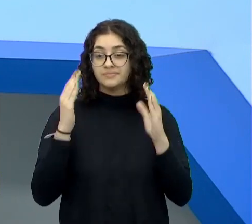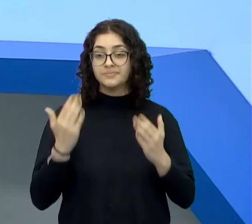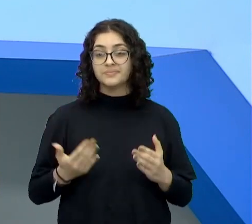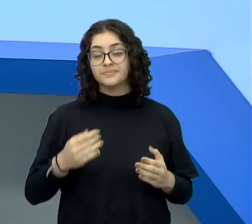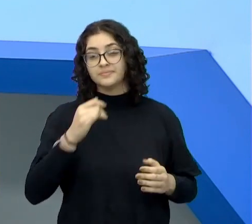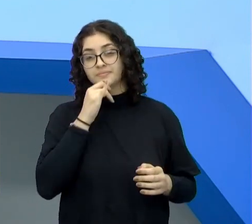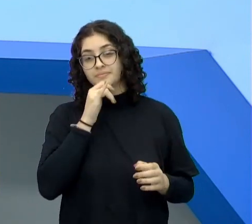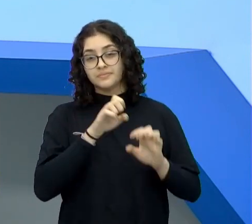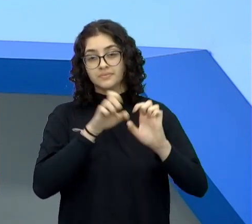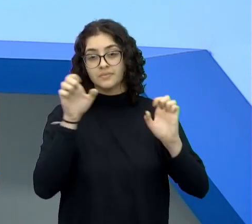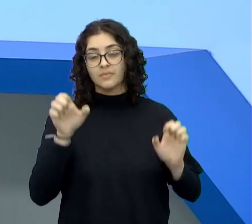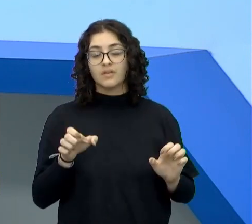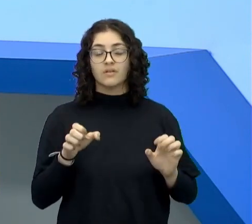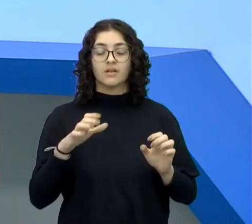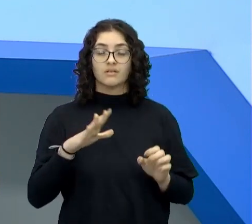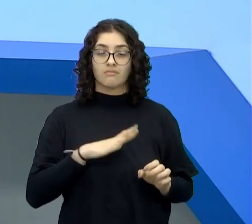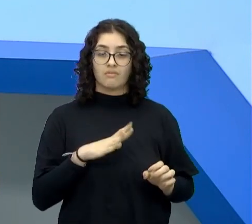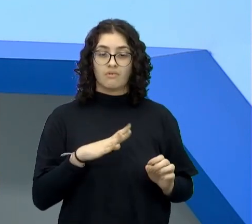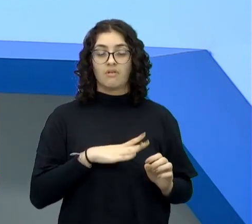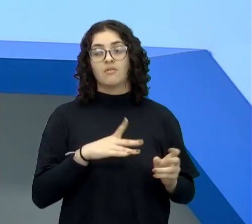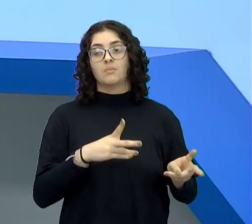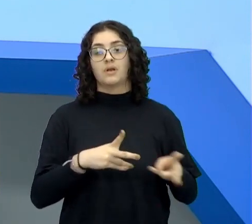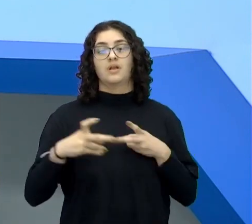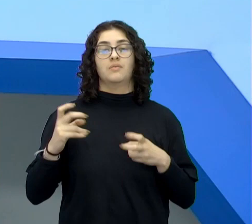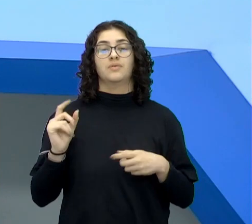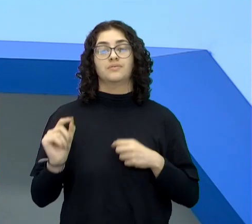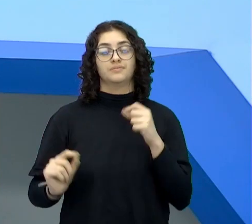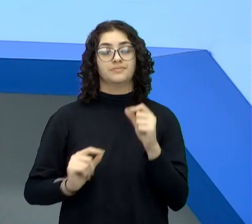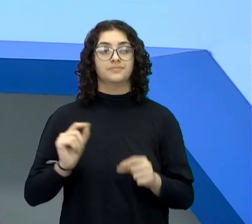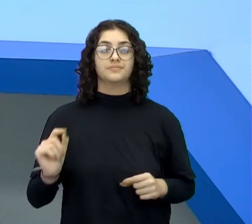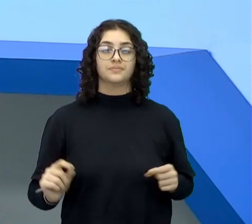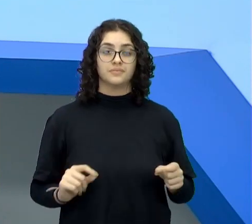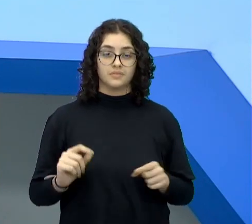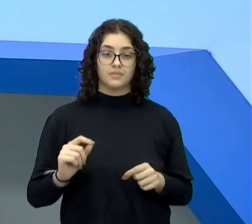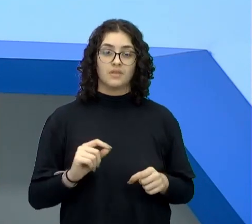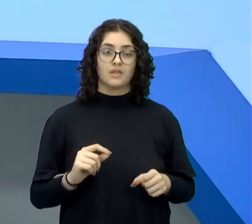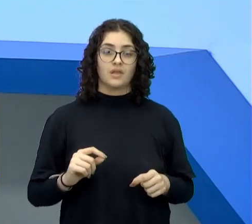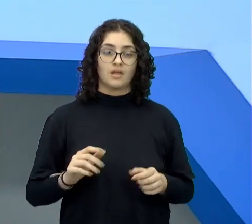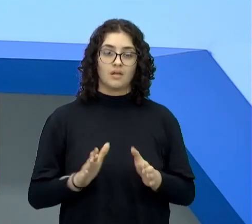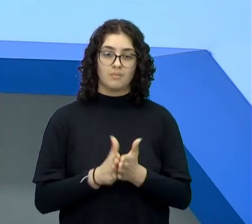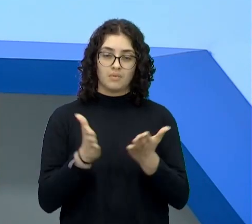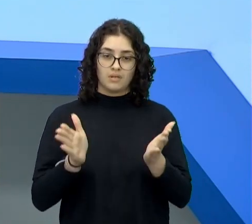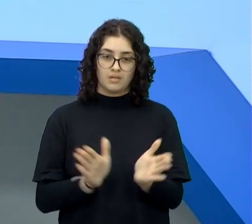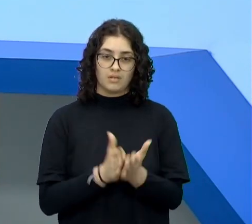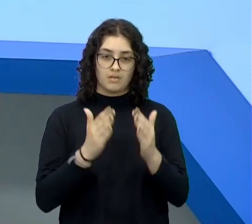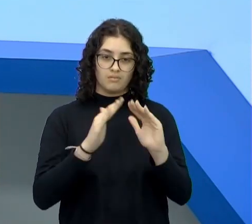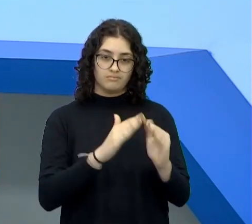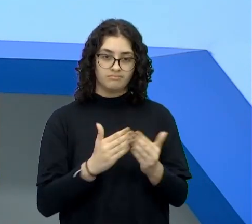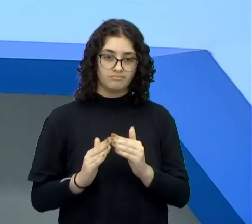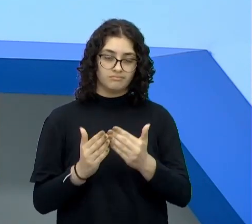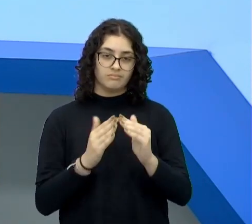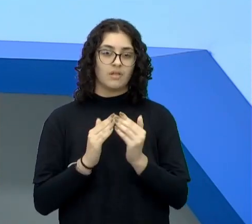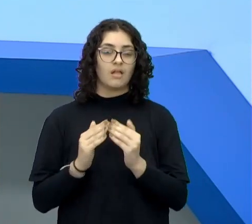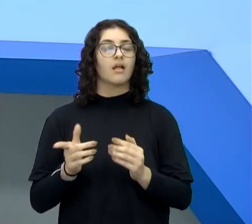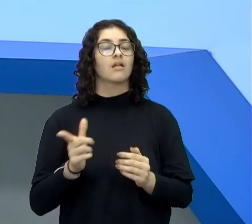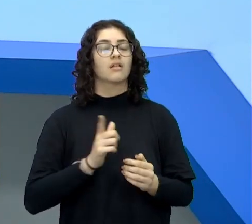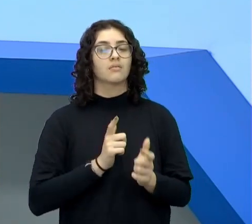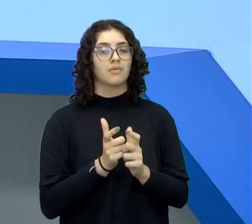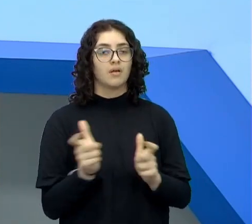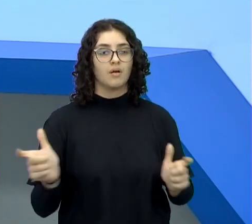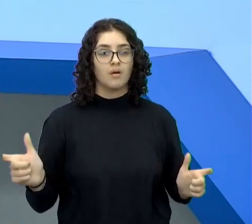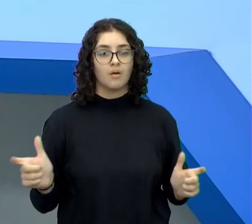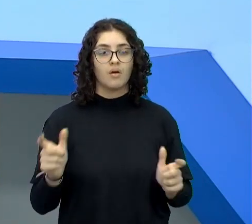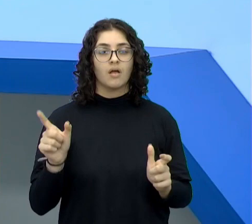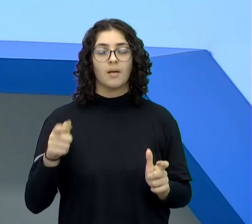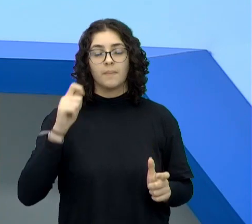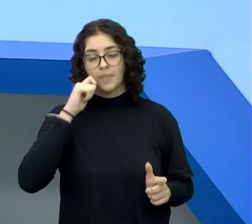exemplo, das cidades, a gente percebe que as periferias, né, nas periferias, nós temos uma maior parte da população que é